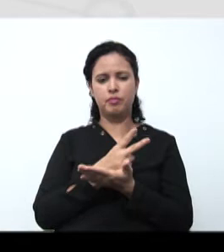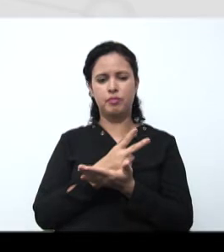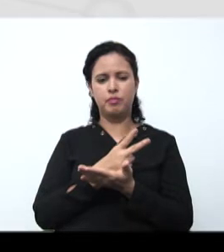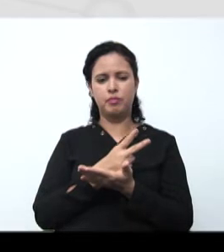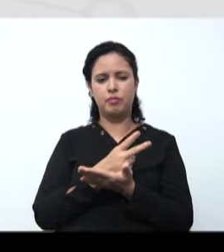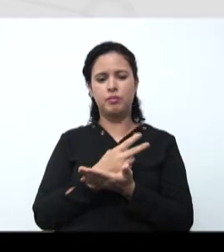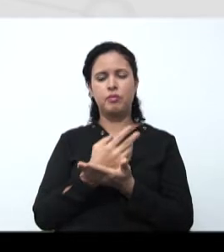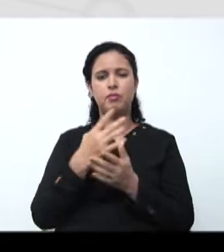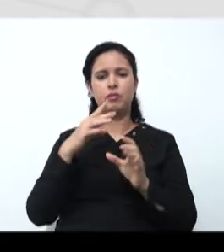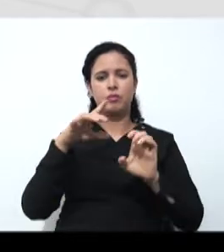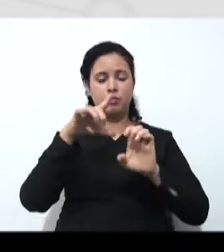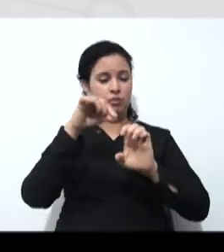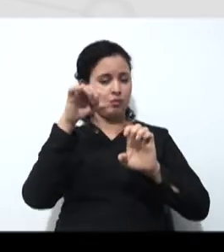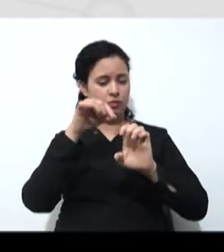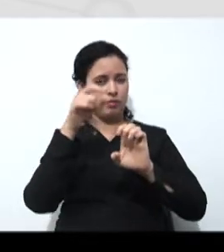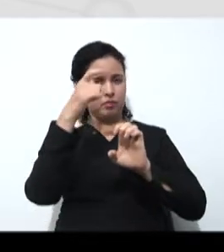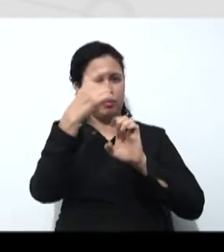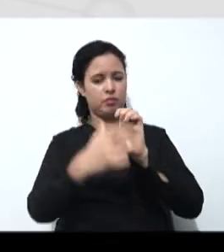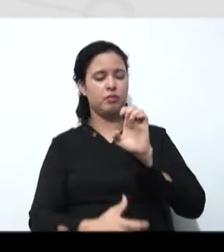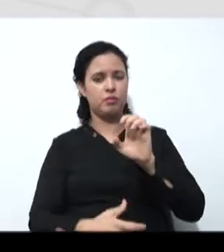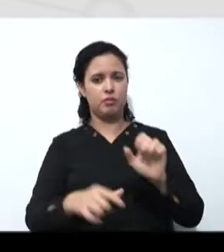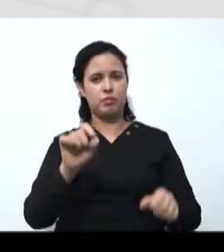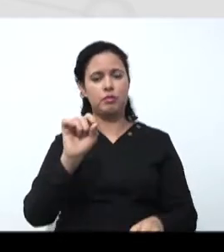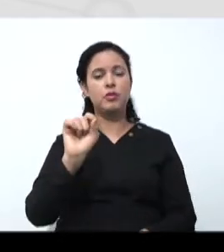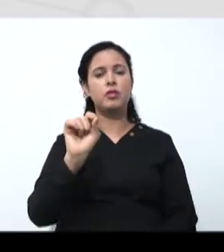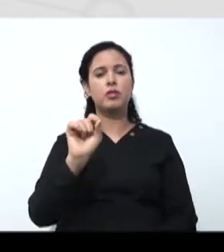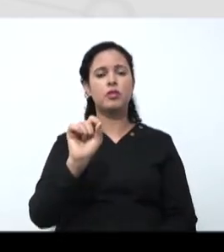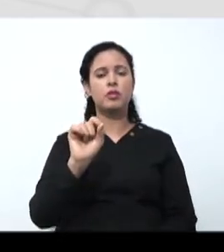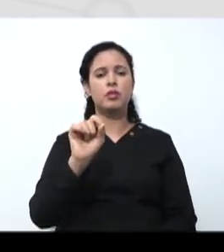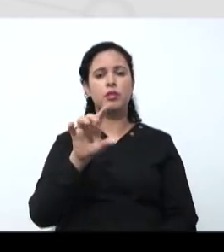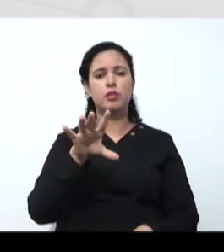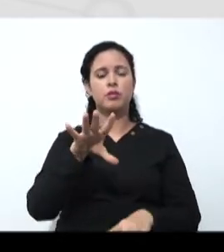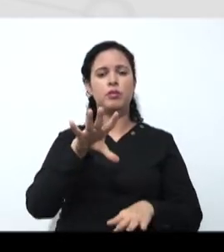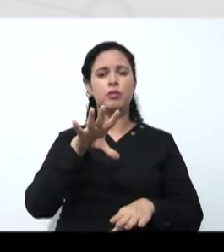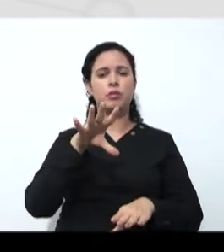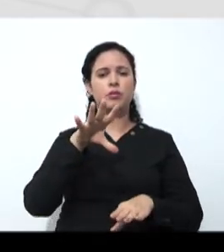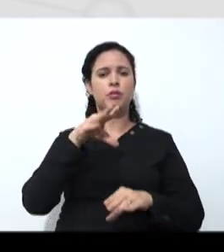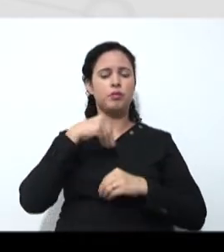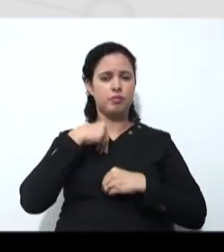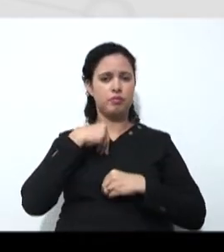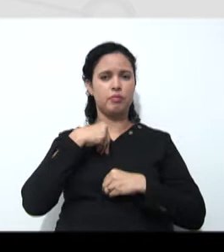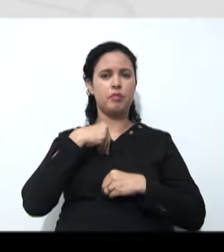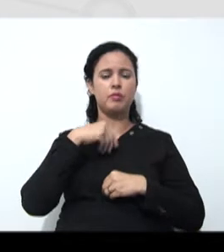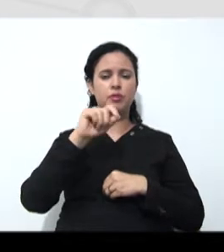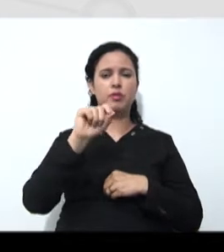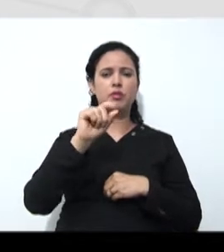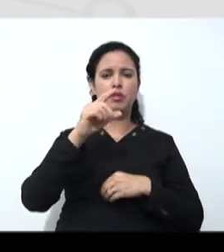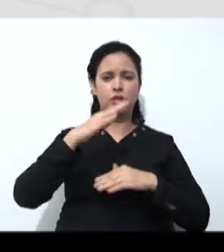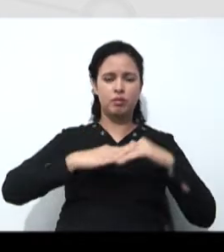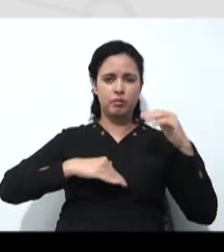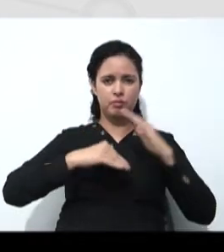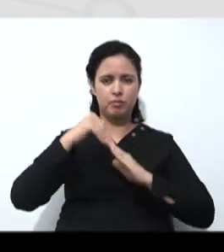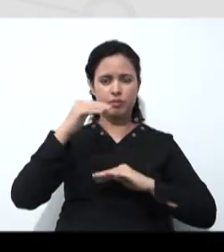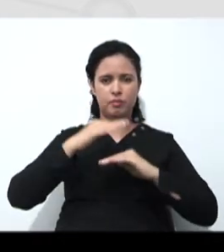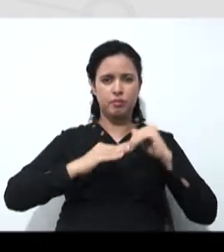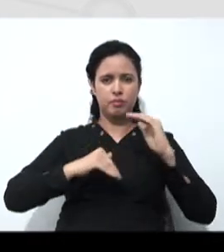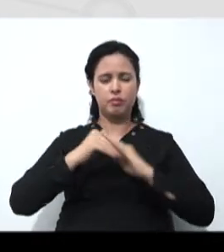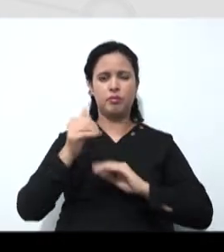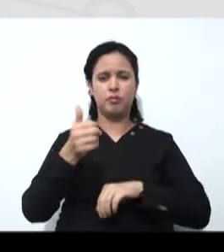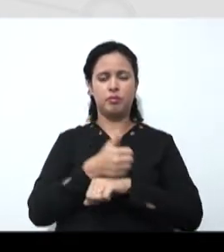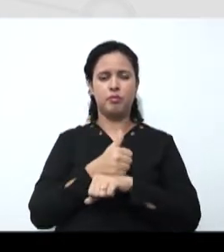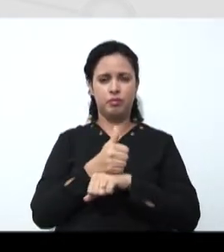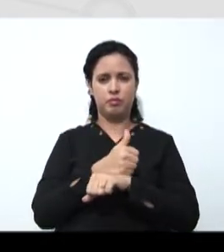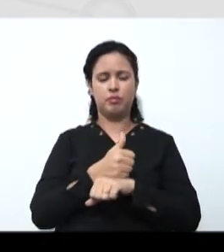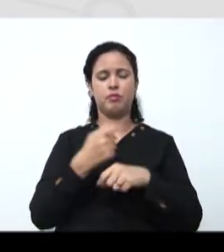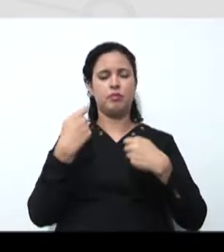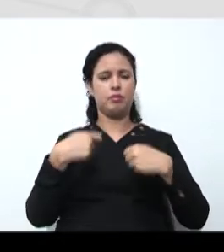o empreendedor, ele adquire ou ele deverá adquirir habilidades e competências necessárias